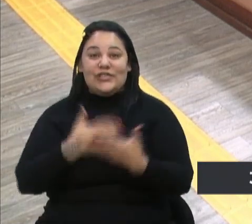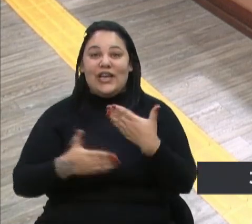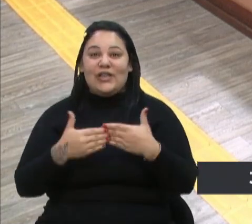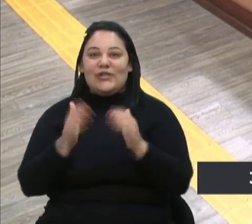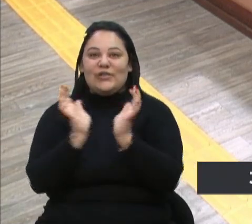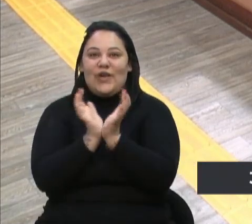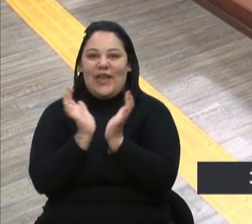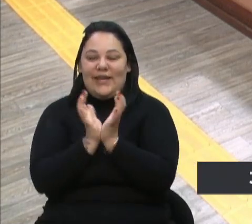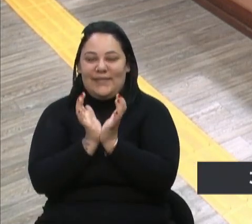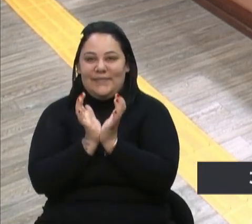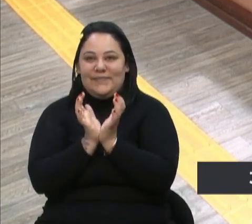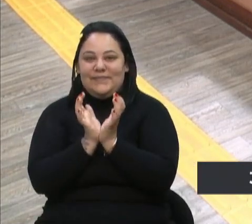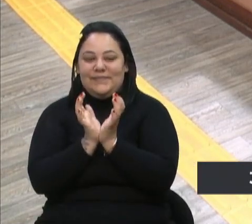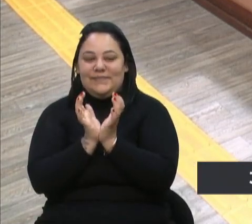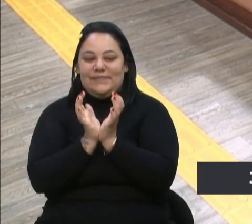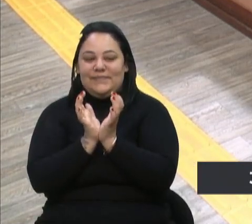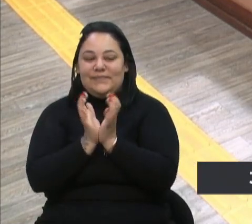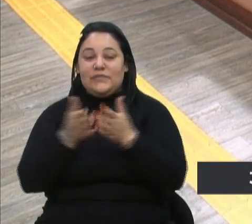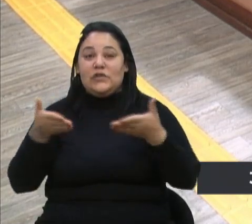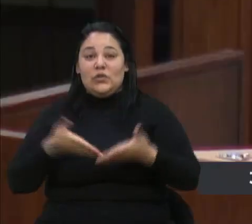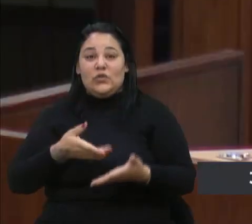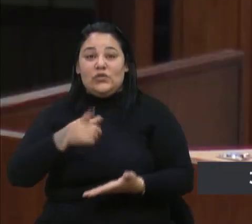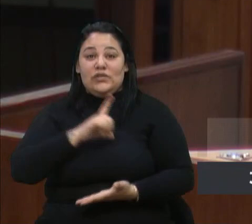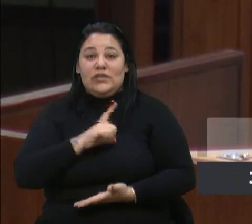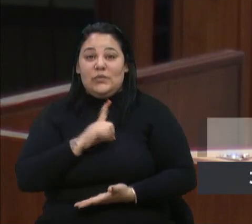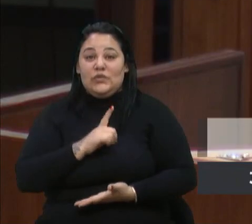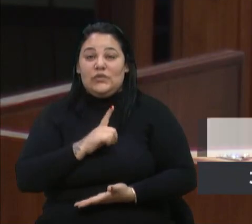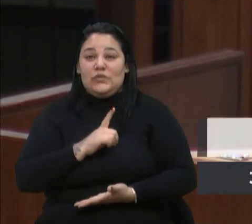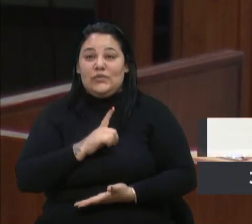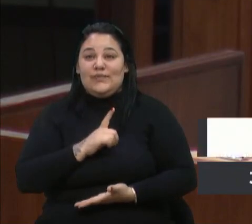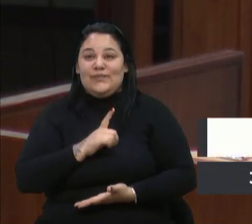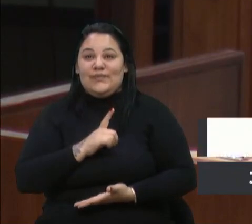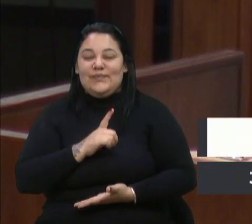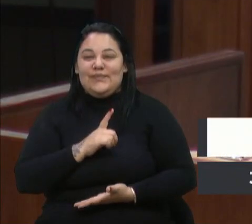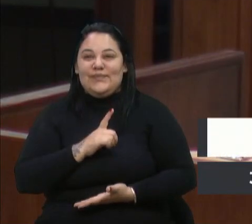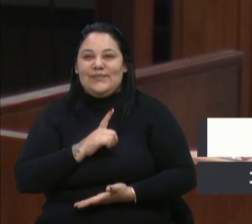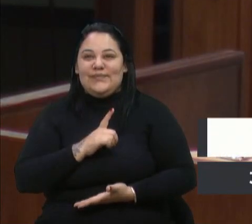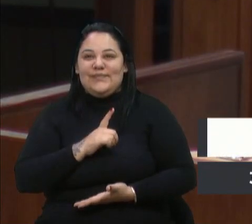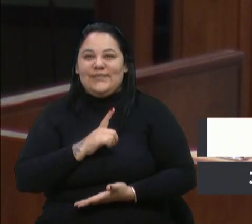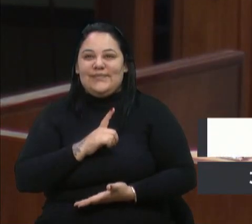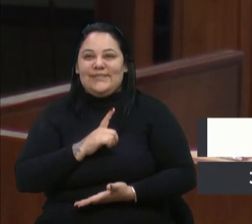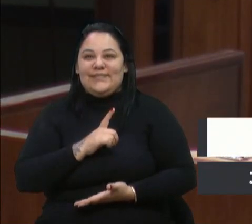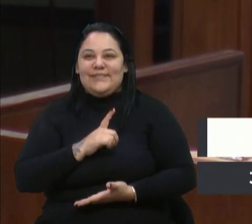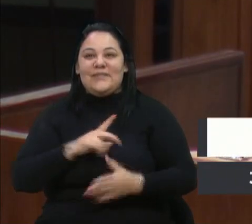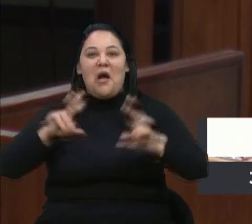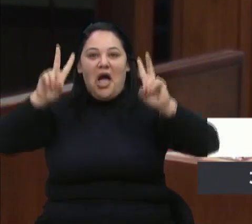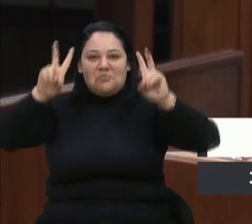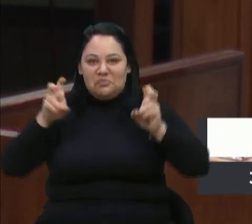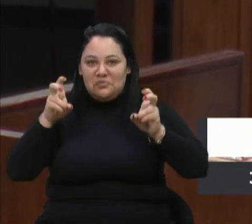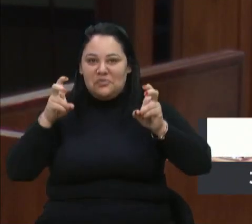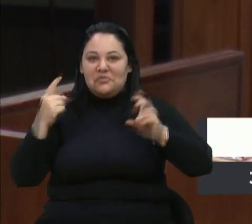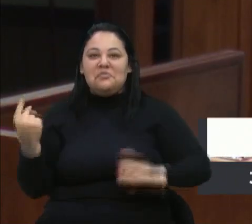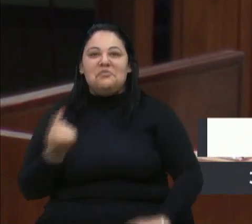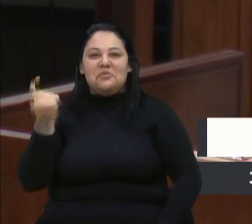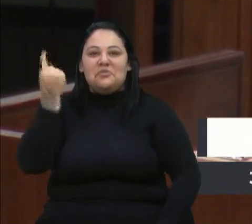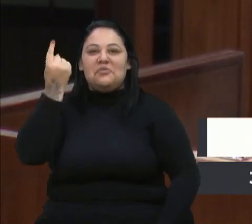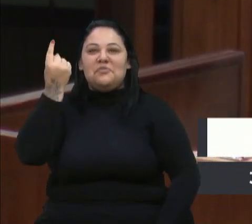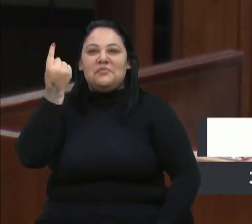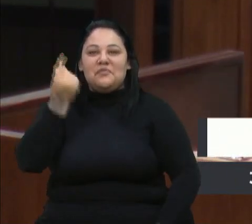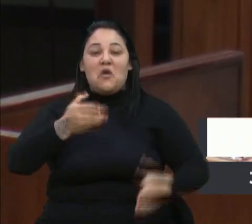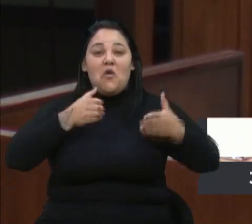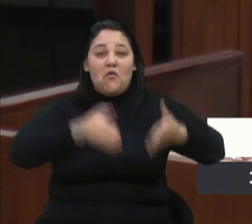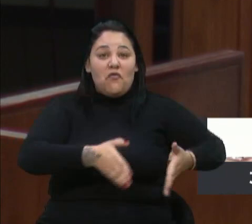colegas. Hoje nós temos pautas únicas. Eu gosto de pautas únicas, né? As funerárias,